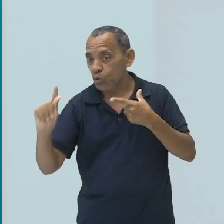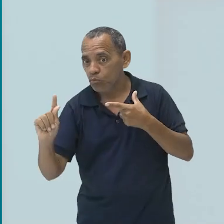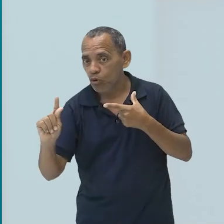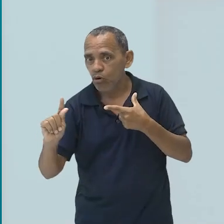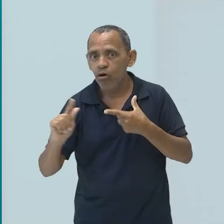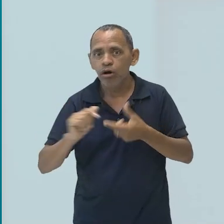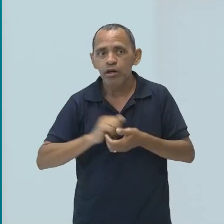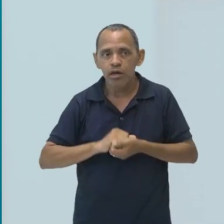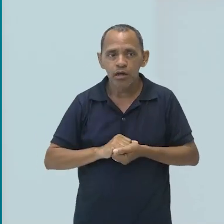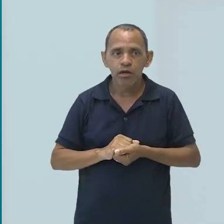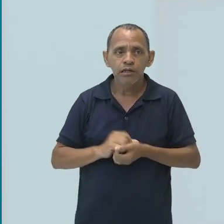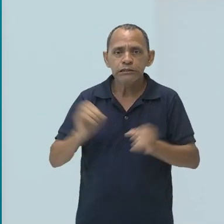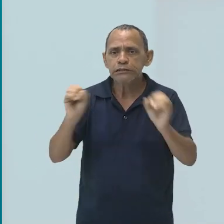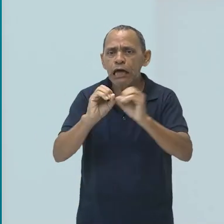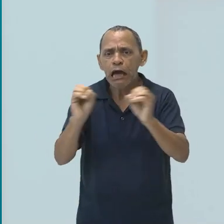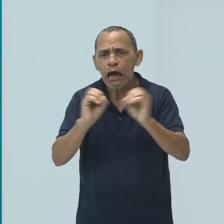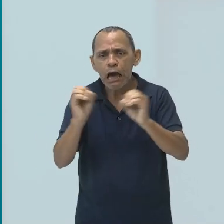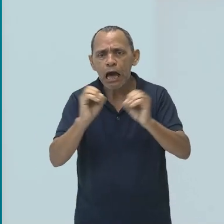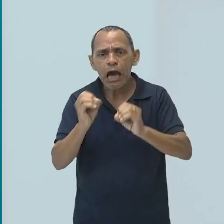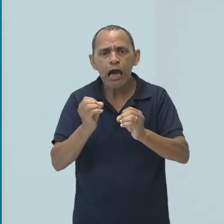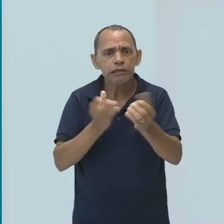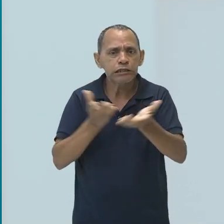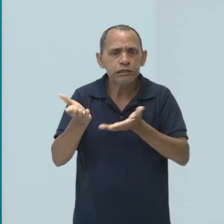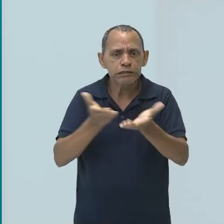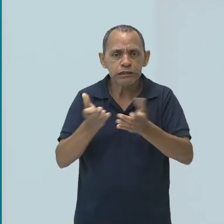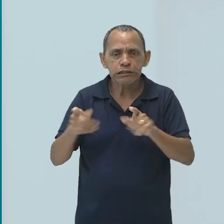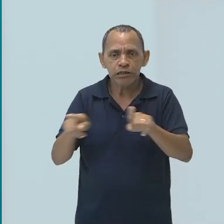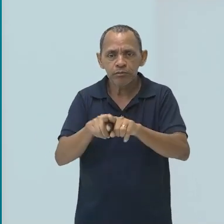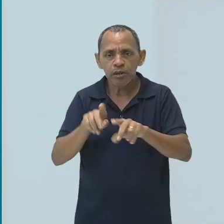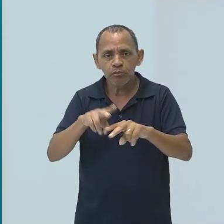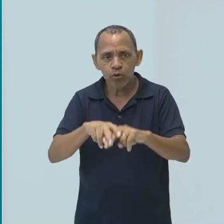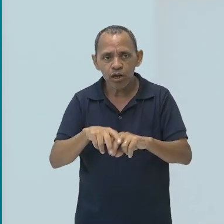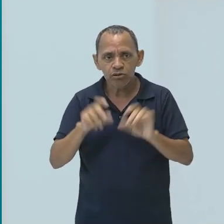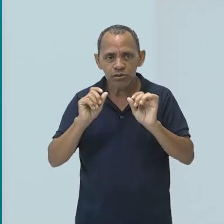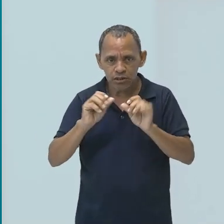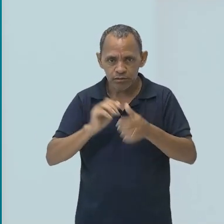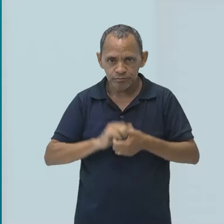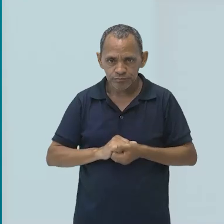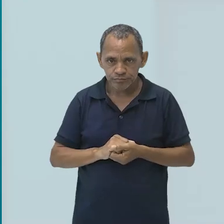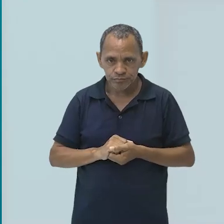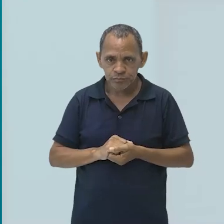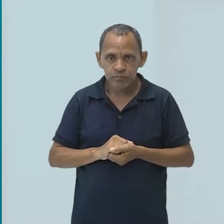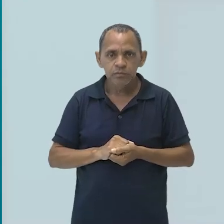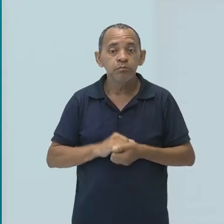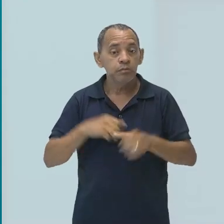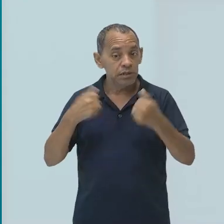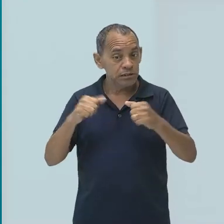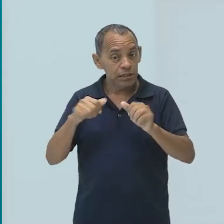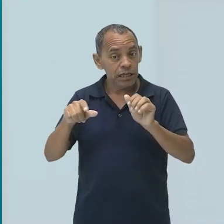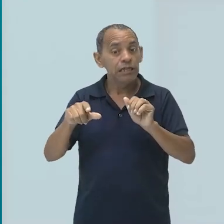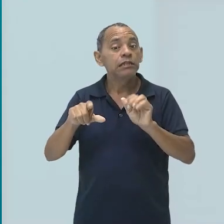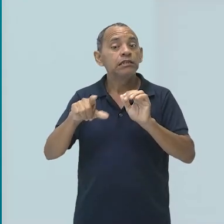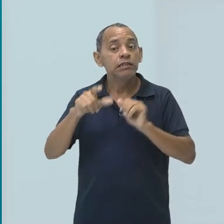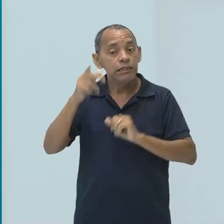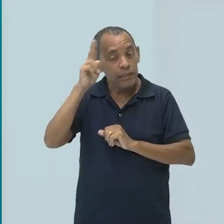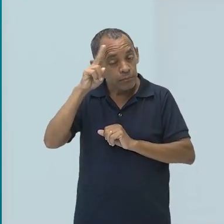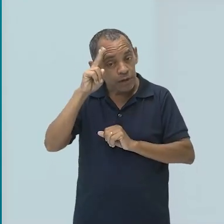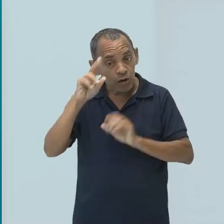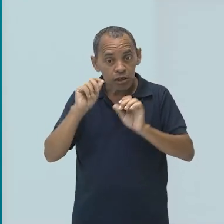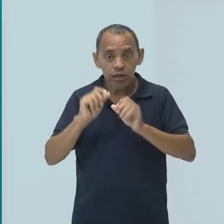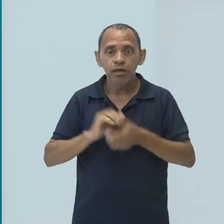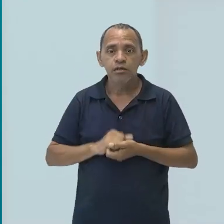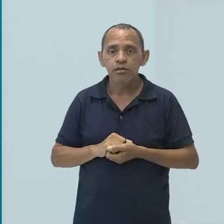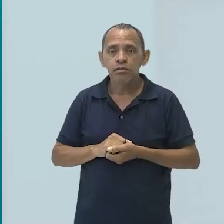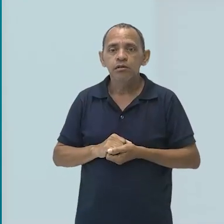esse atendimento justamente por conta disso. É importante também relembrar aqui que a gente tem que ir até o limite do nosso